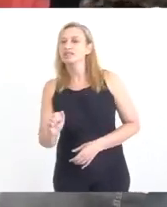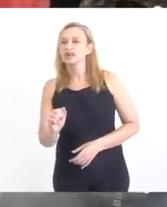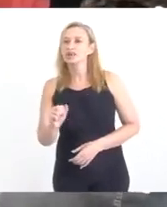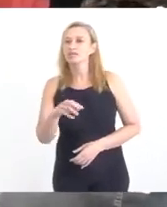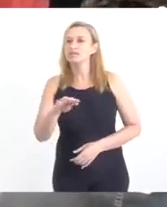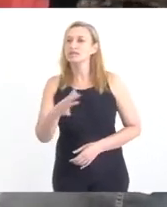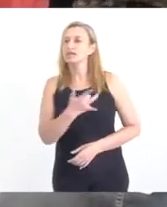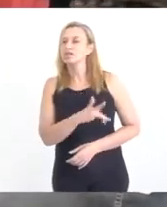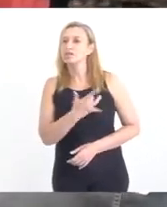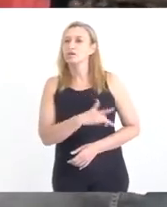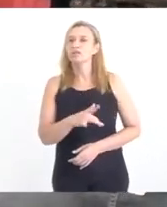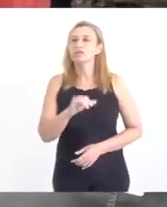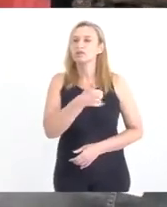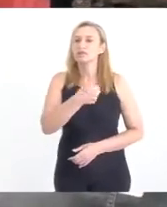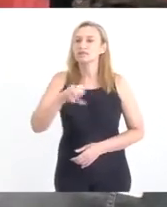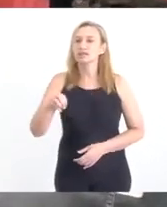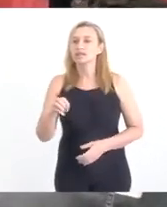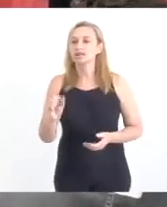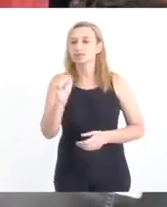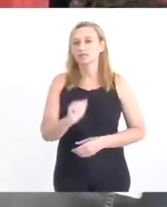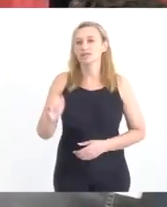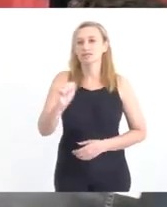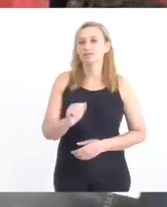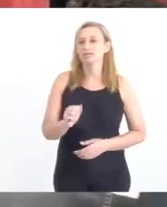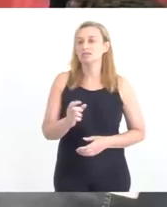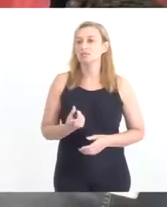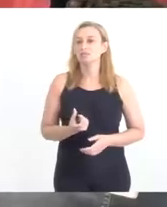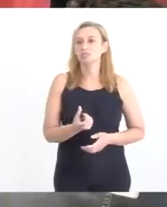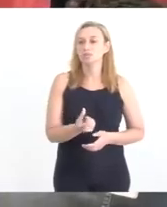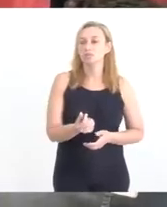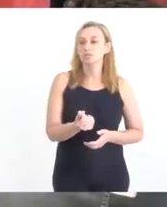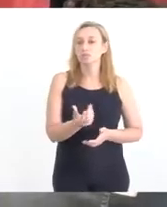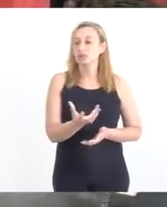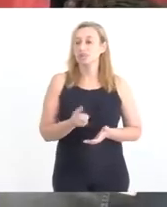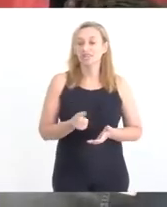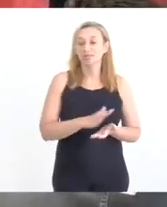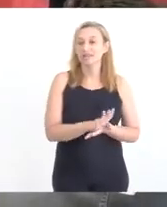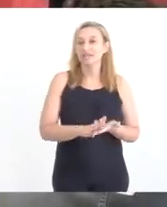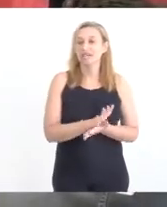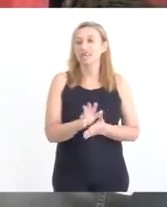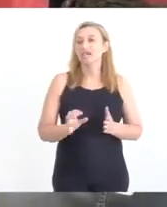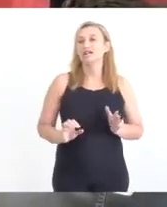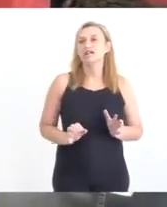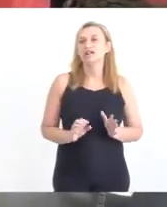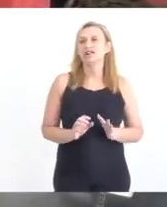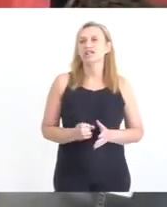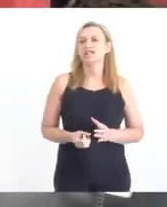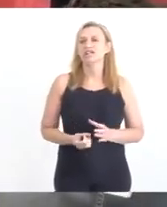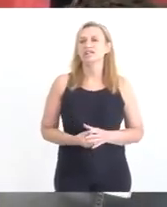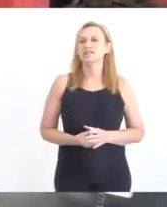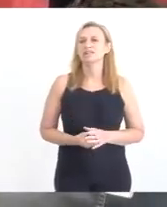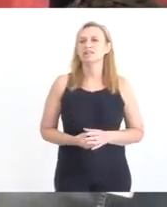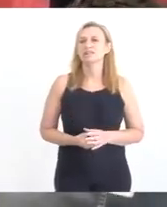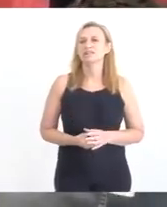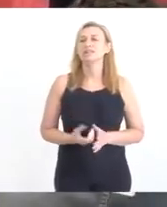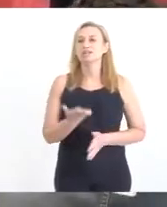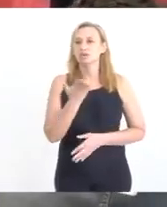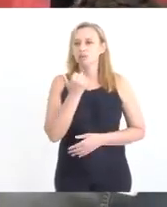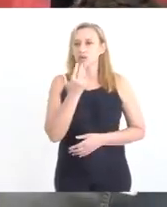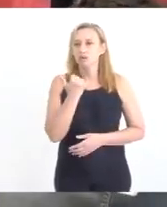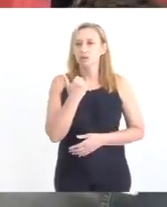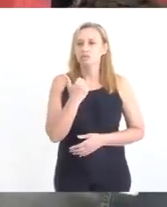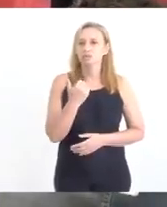o sem é uma associação sem fins lucrativos que está voltado à promoção da